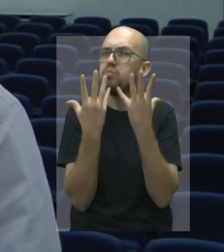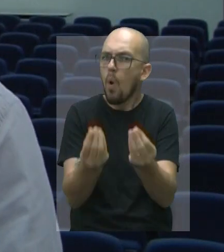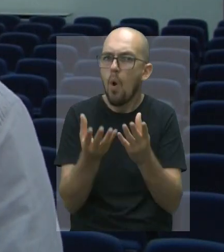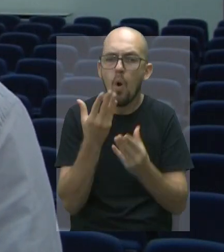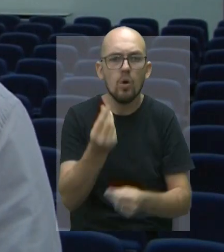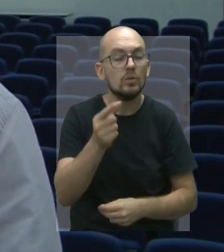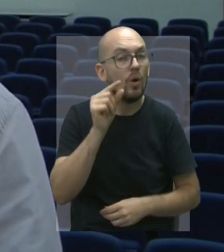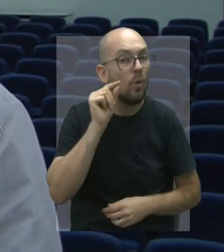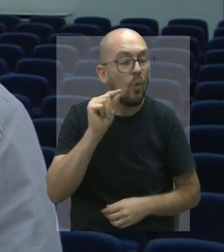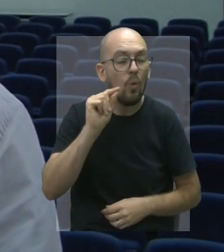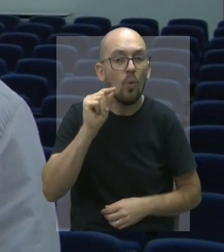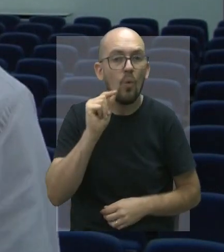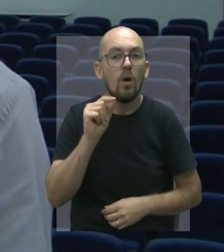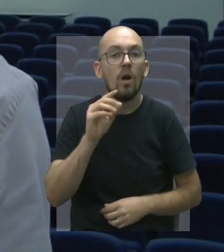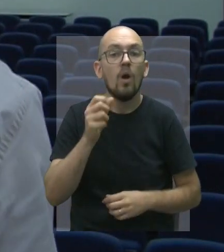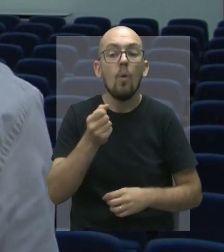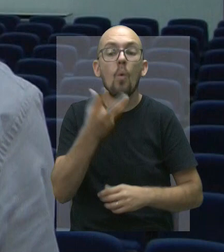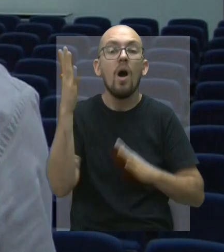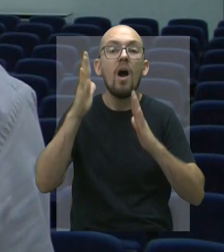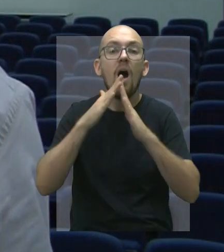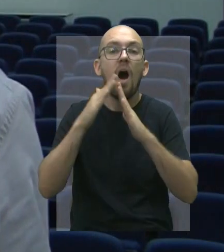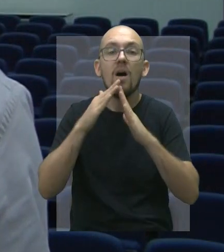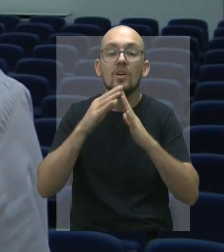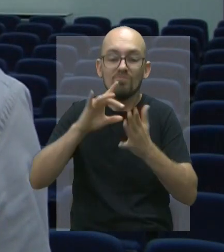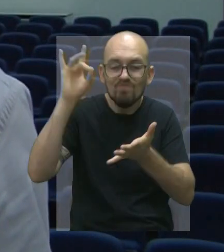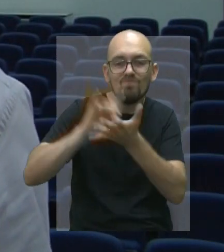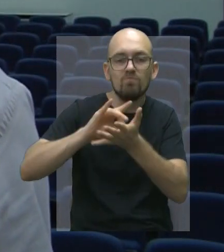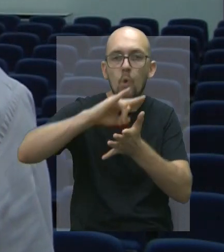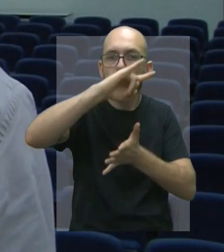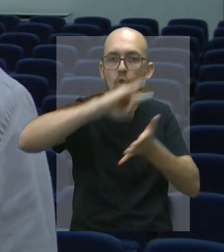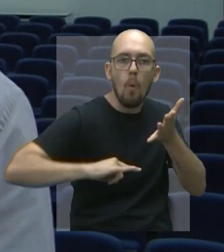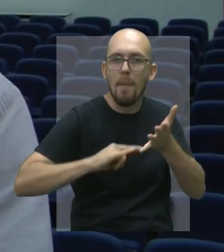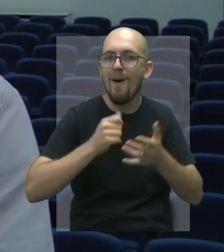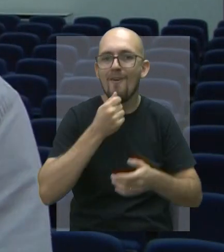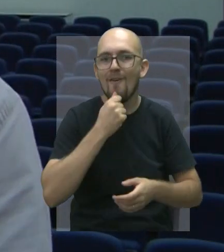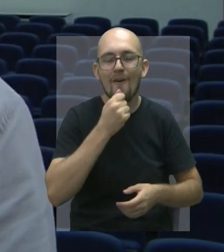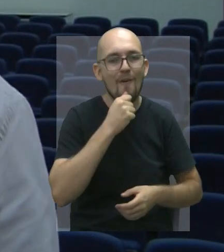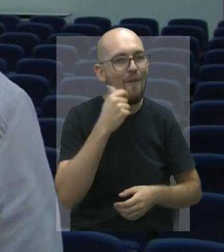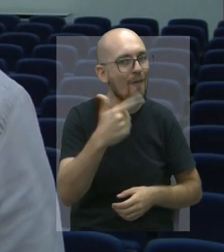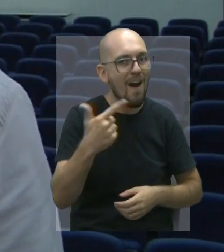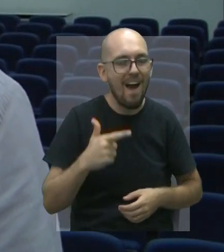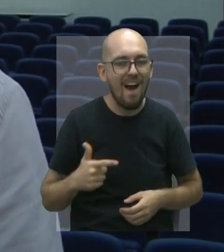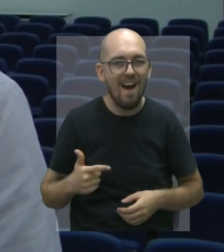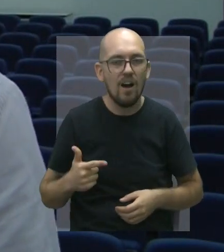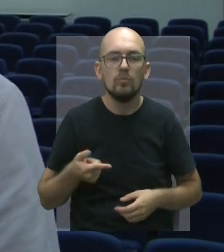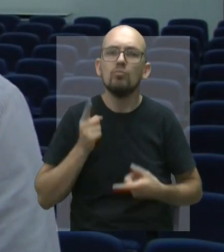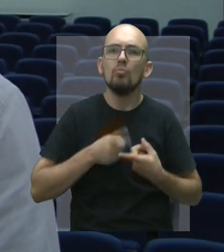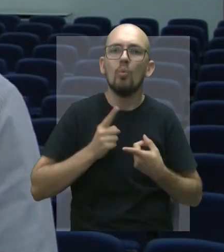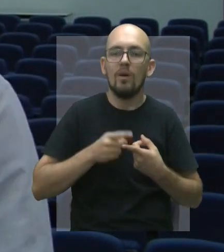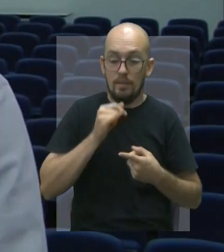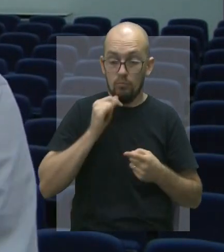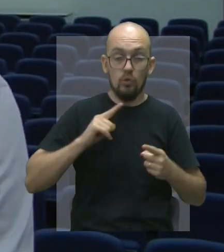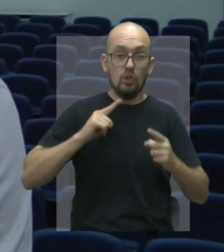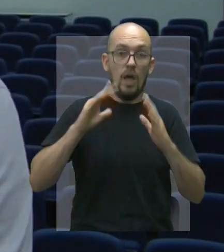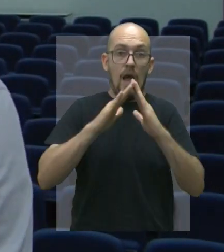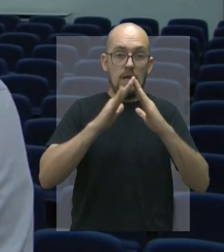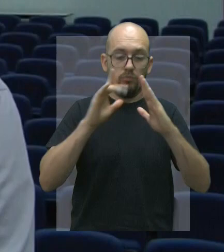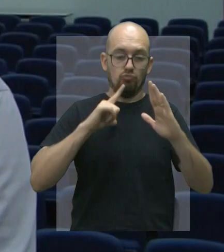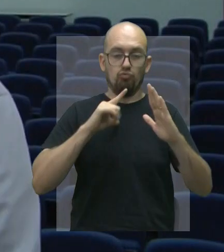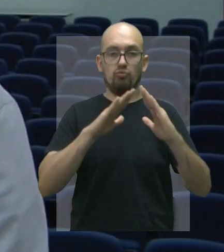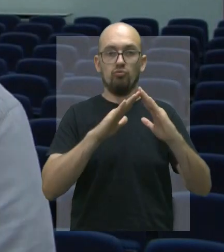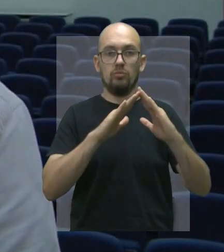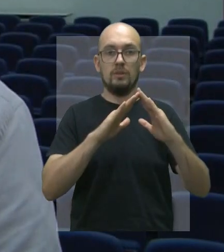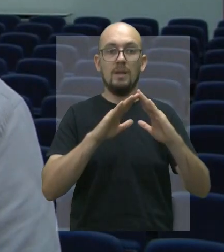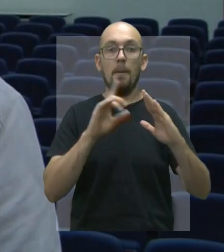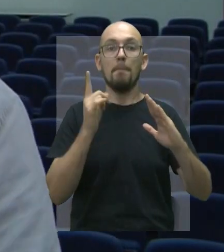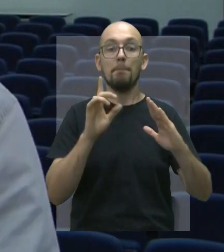casos de imóveis que não estão regularizados, tá certo? Pessoas que têm uma casa, mas ainda o registro é só